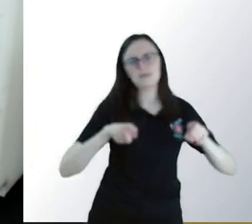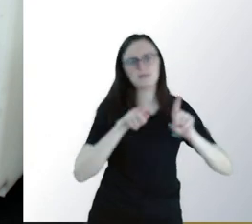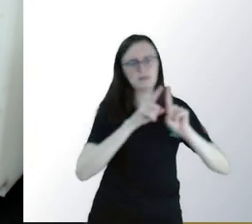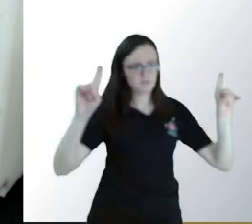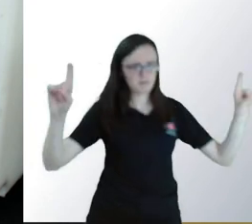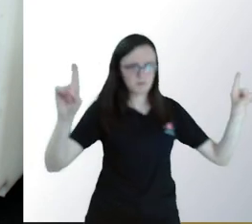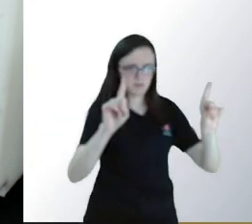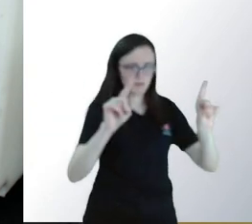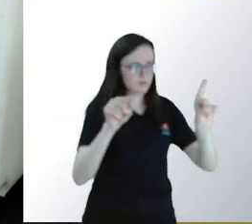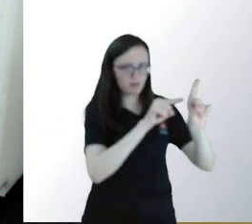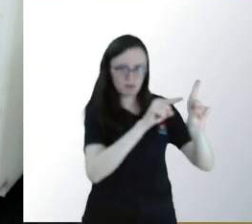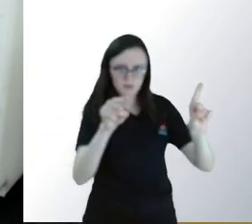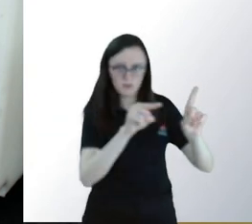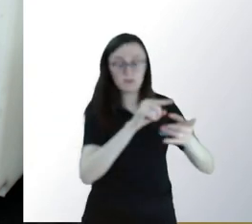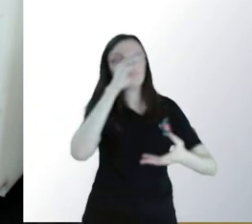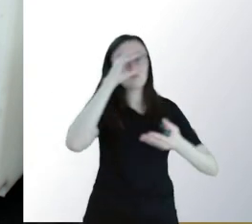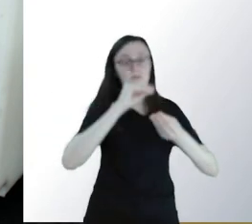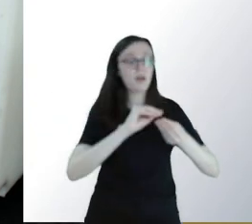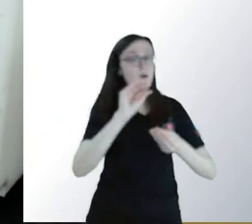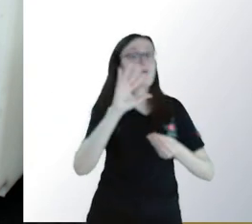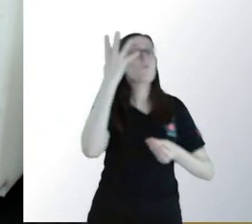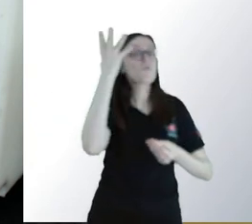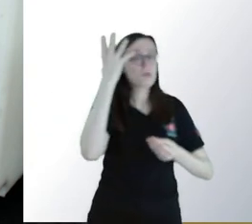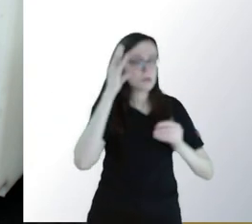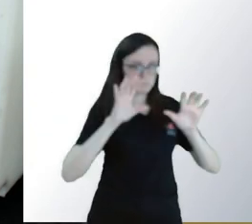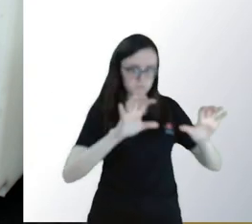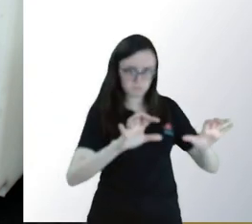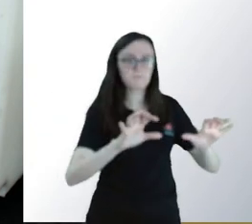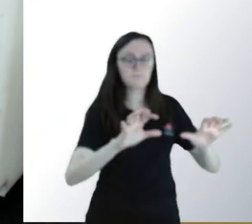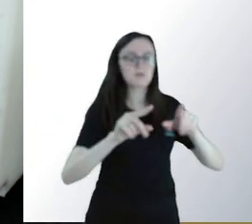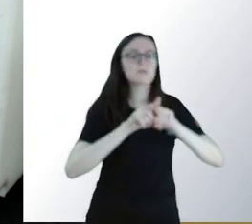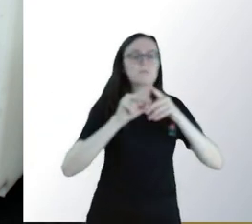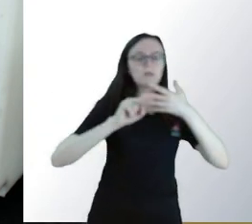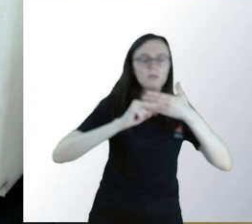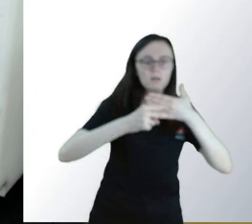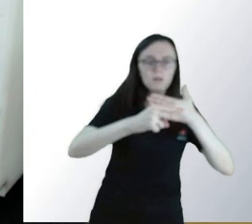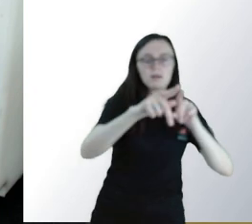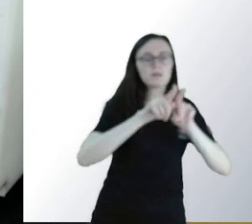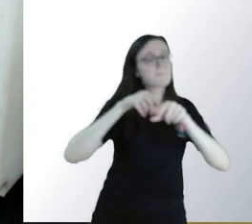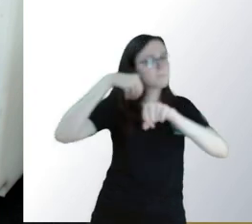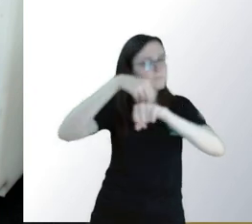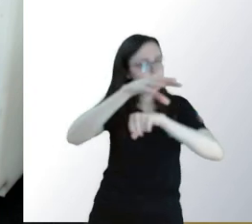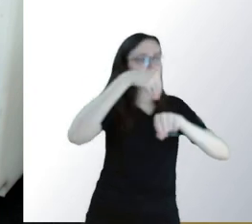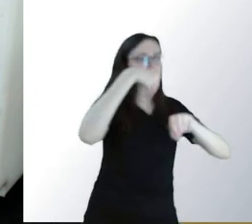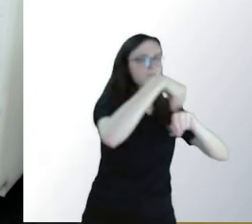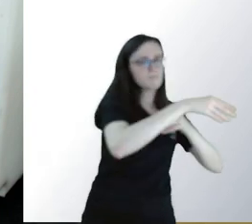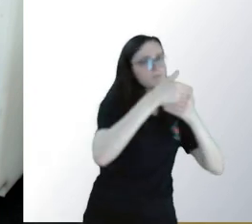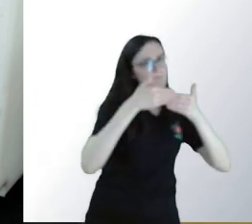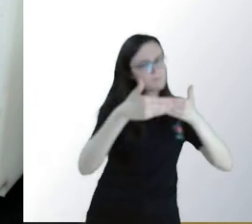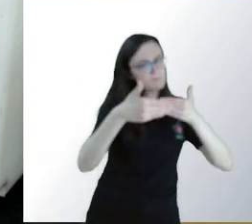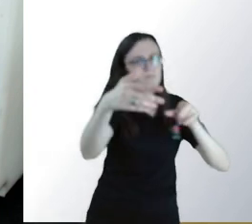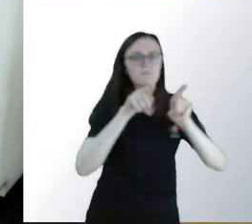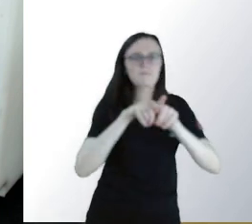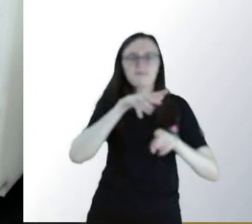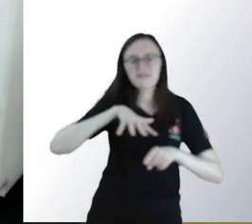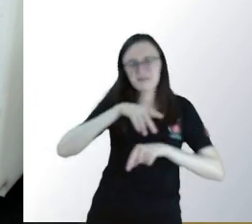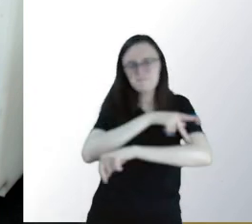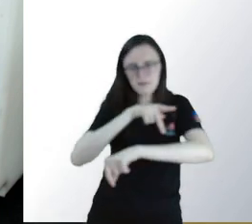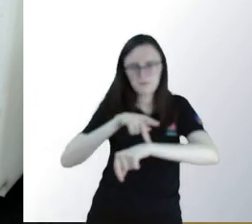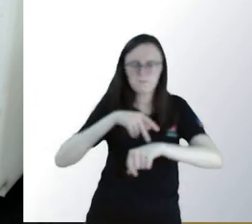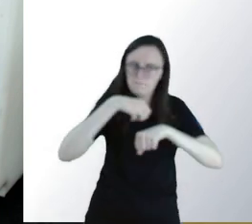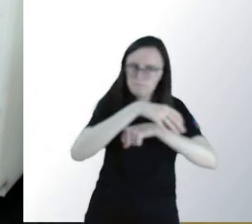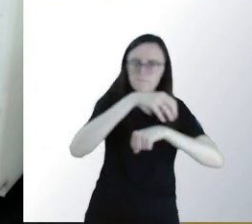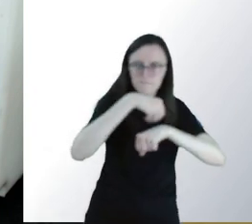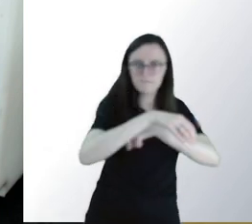partes entendendo o que aconteceu e as consequências sendo orientadas, inclusive pedagogicamente, se a situação